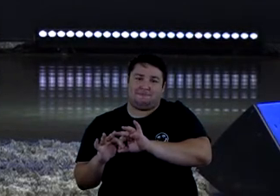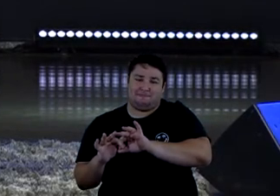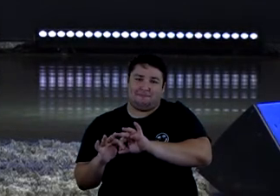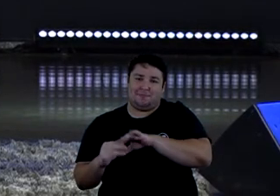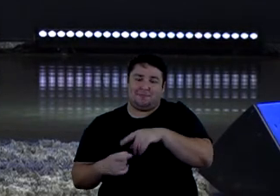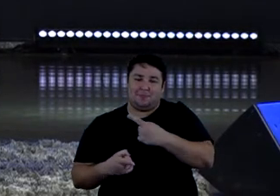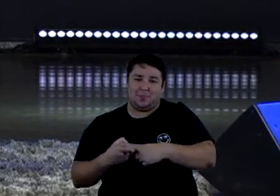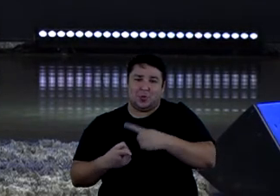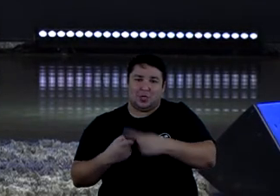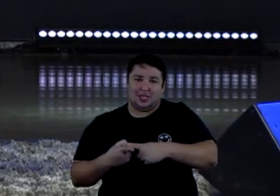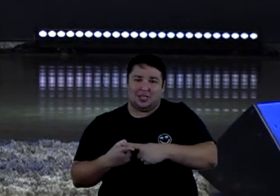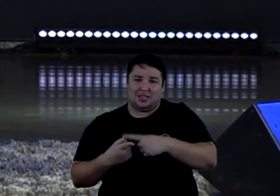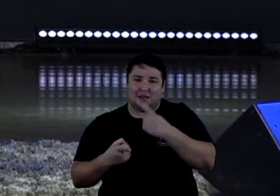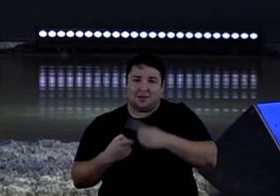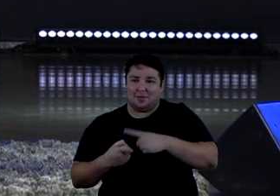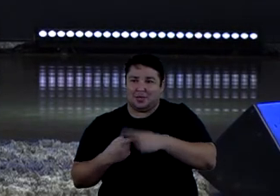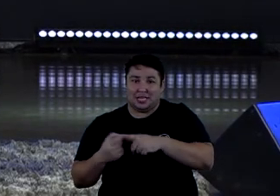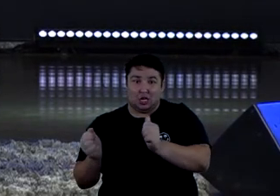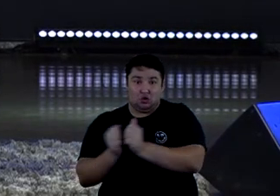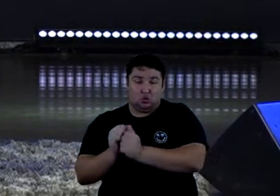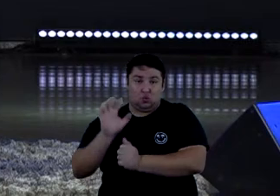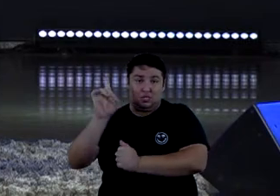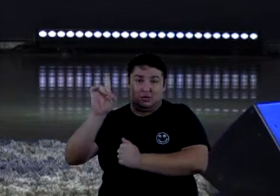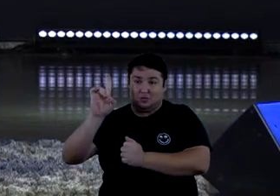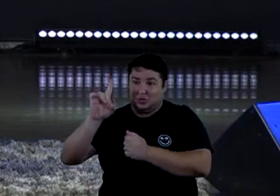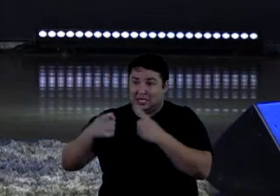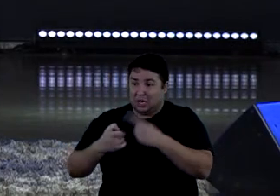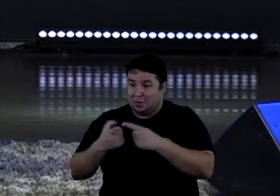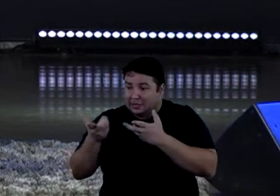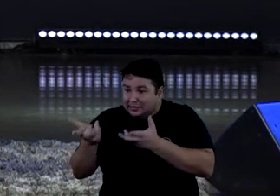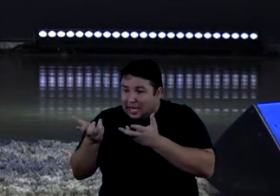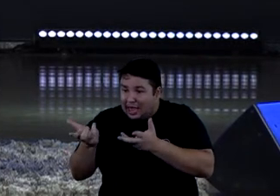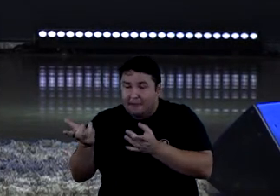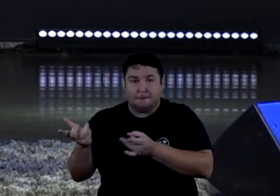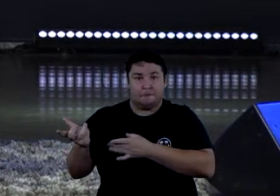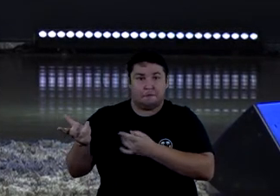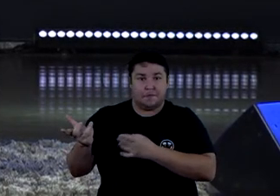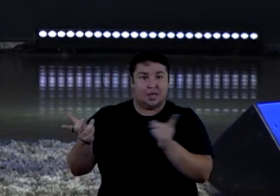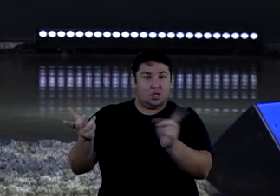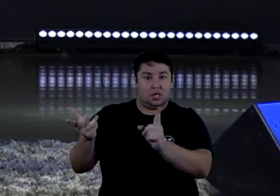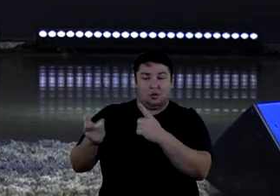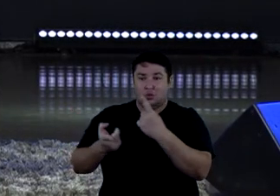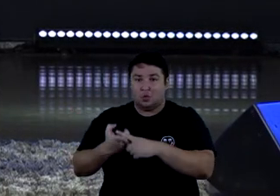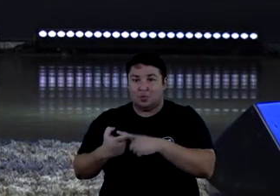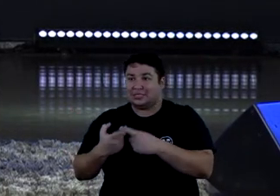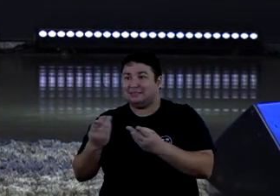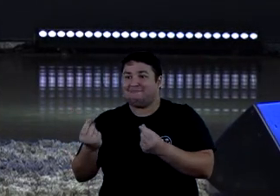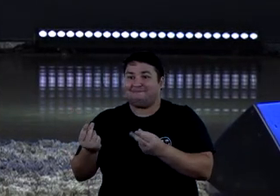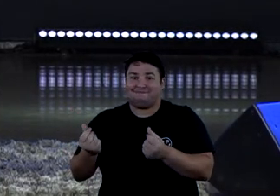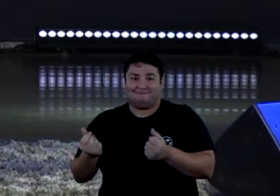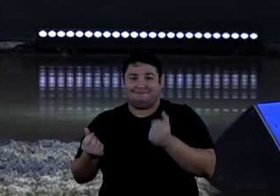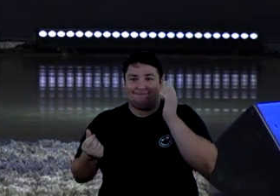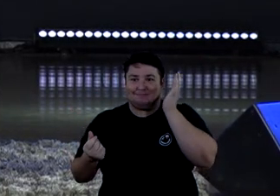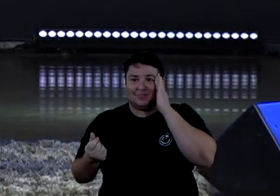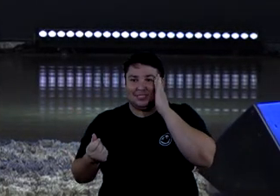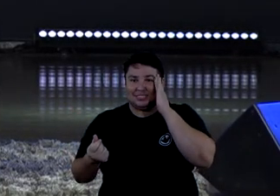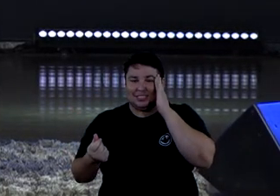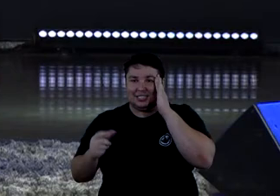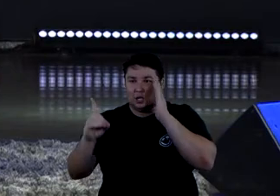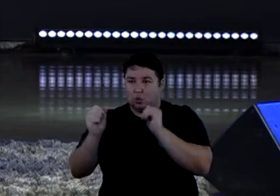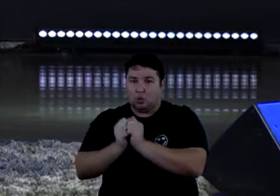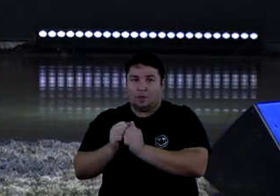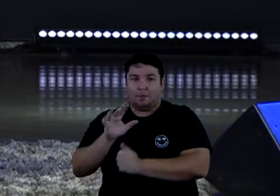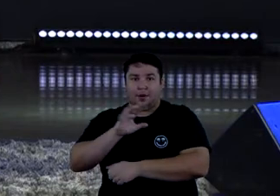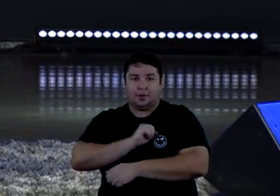Por quê? Porque ela está andando com Deus não por interesse, não por medo, não por recompensa. Ela está andando com Deus